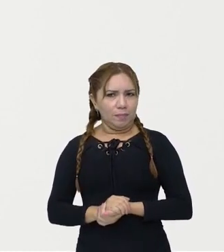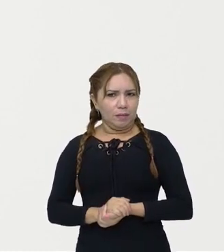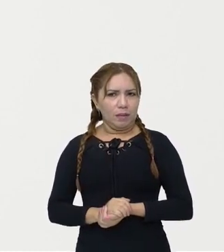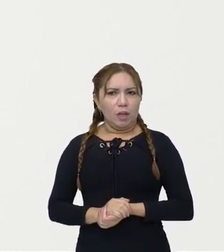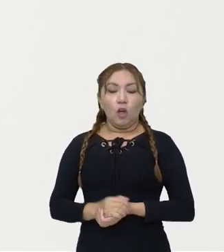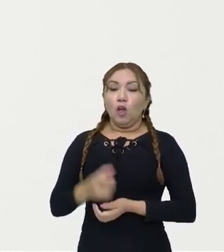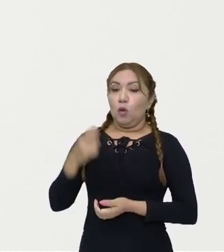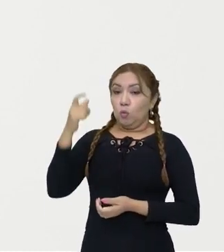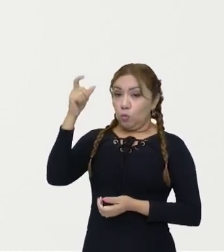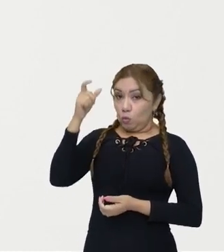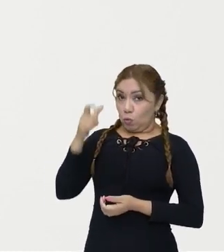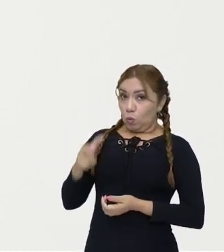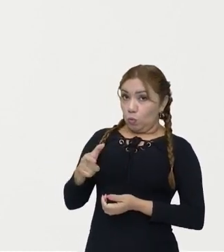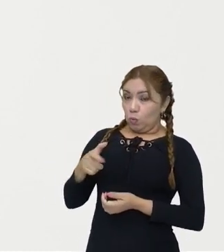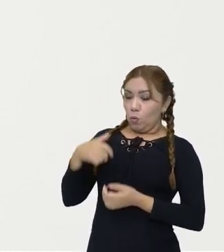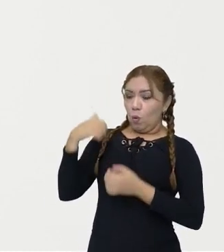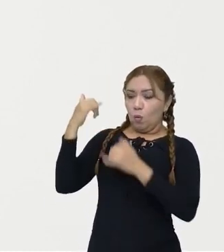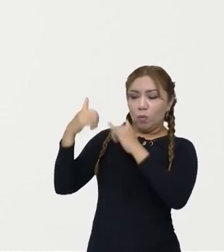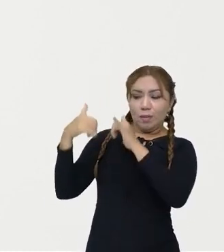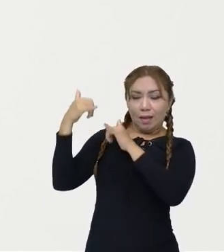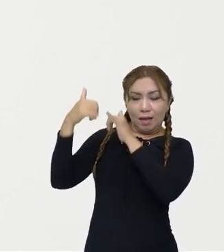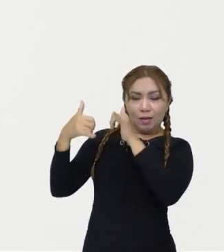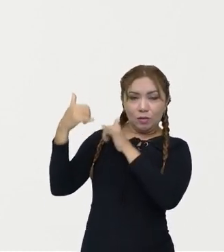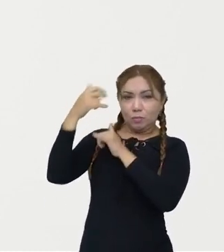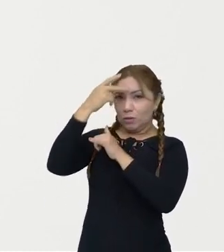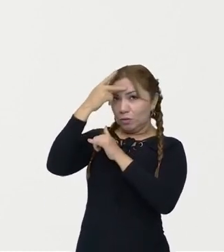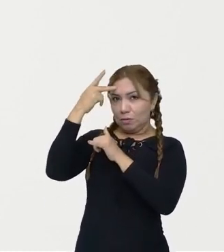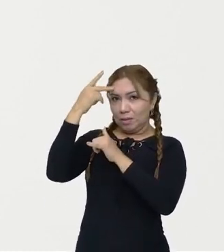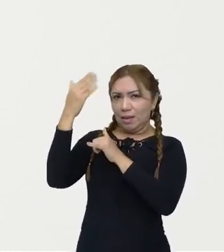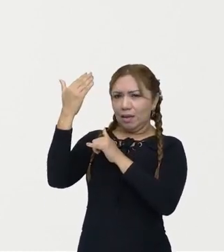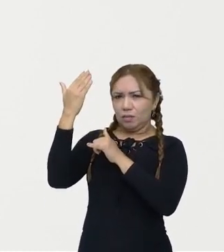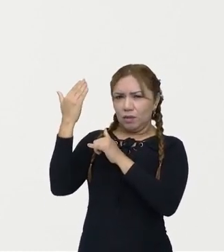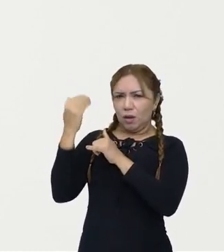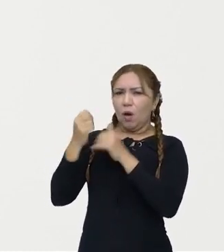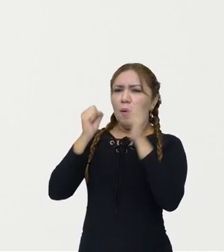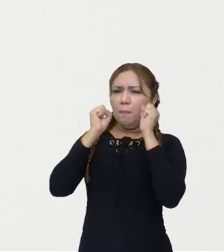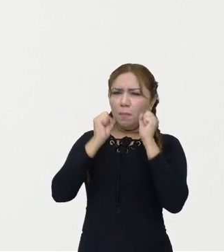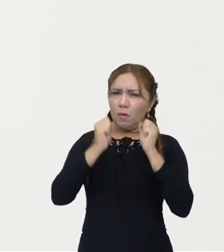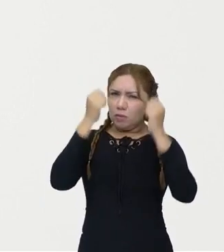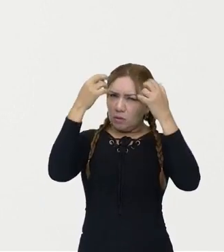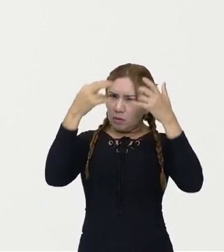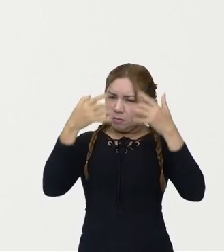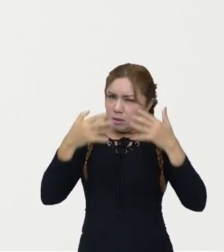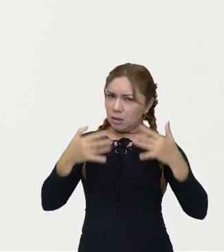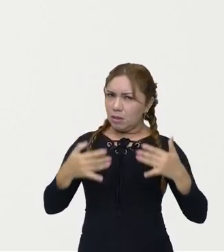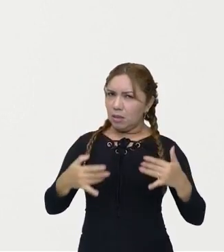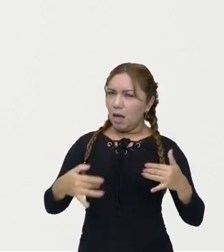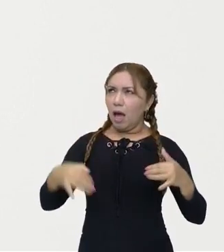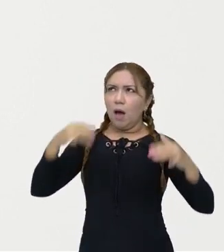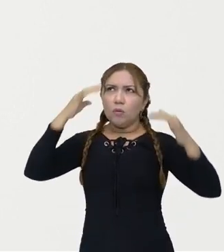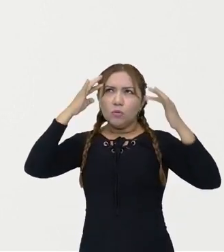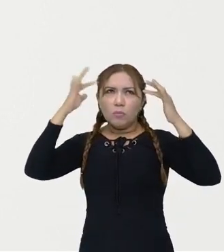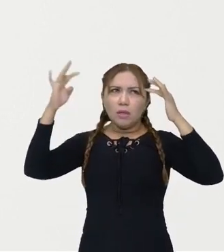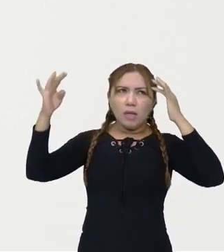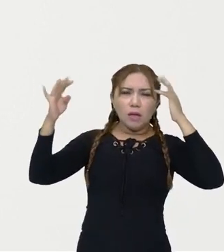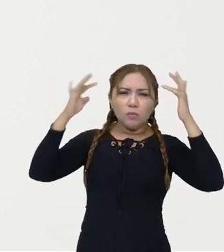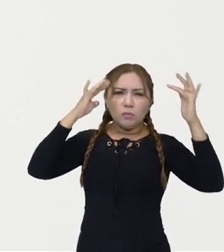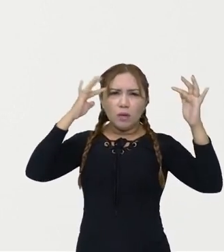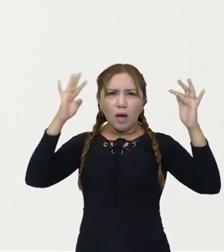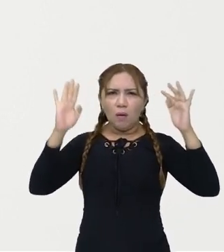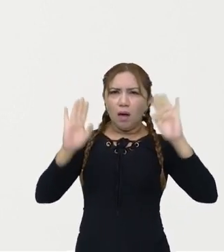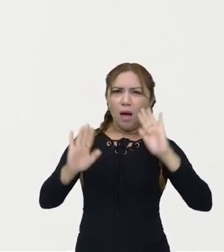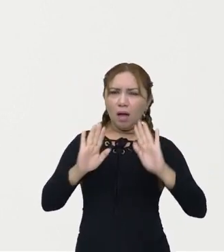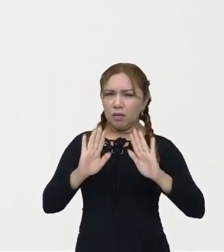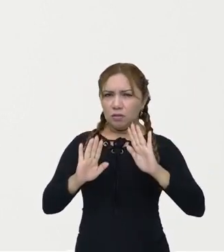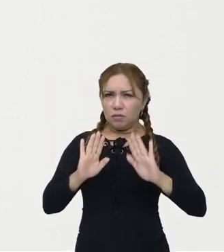Sou contado pelas pessoas mais velhas, posso explicar algo sobrenatural, às